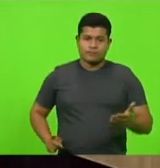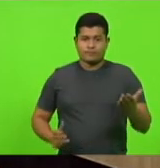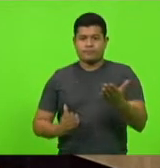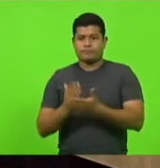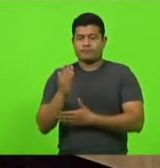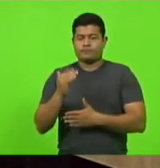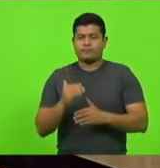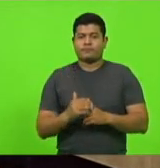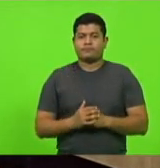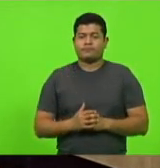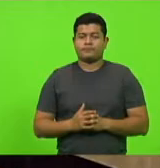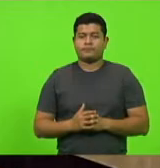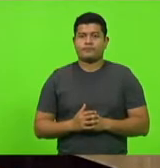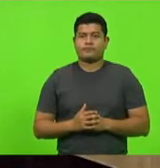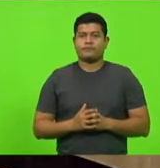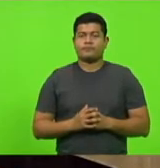aprovada.